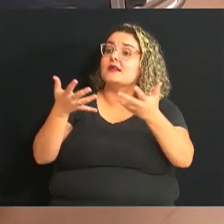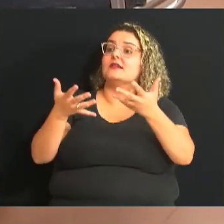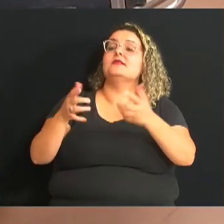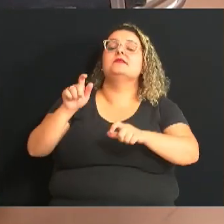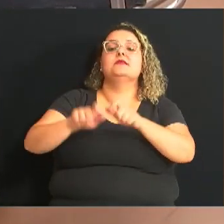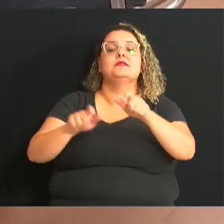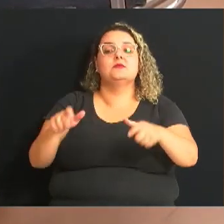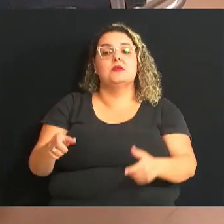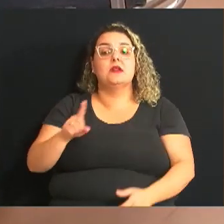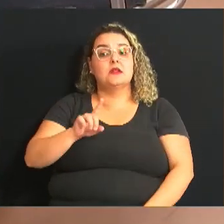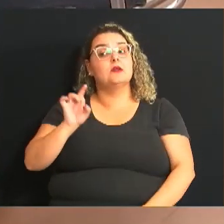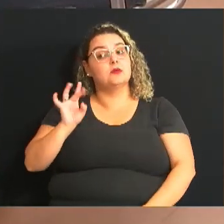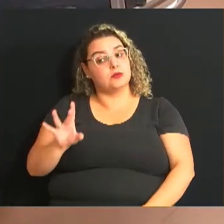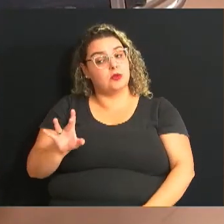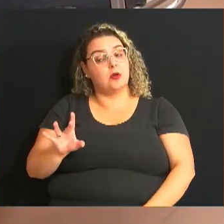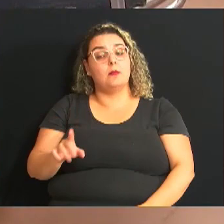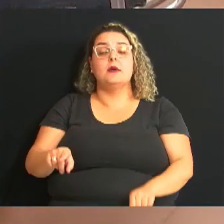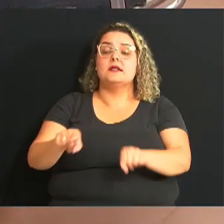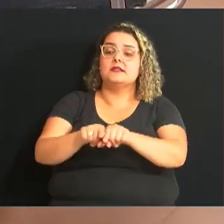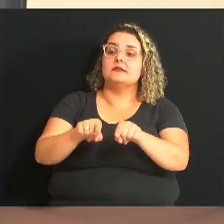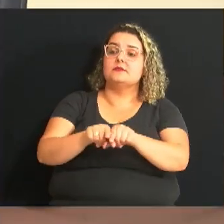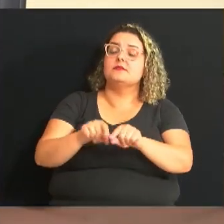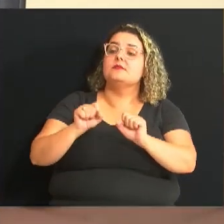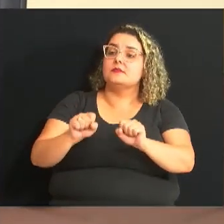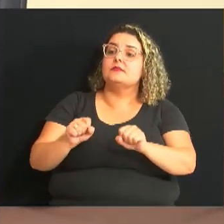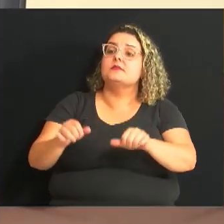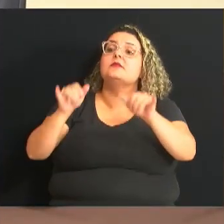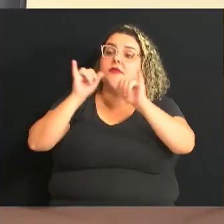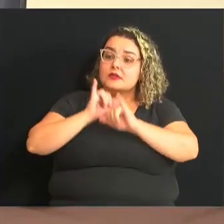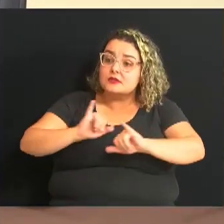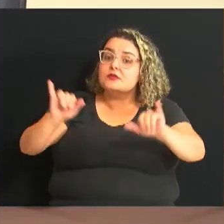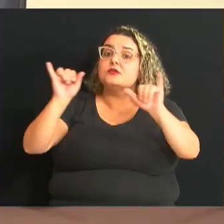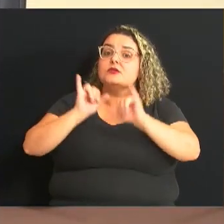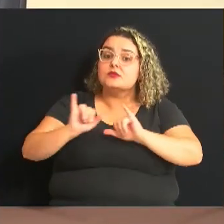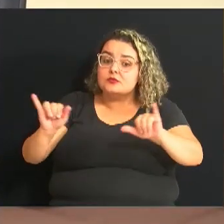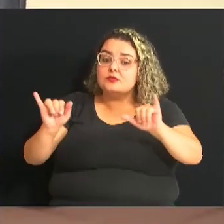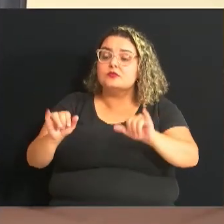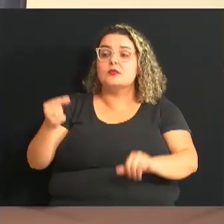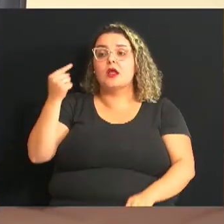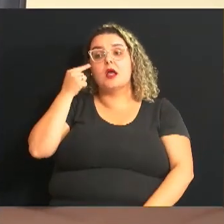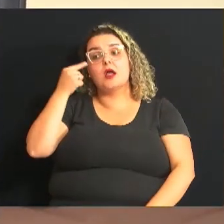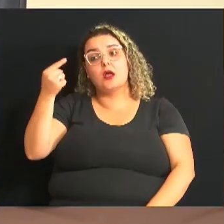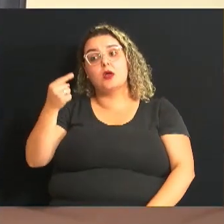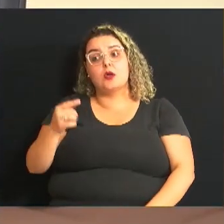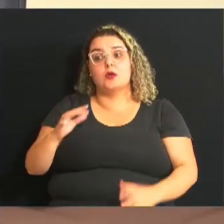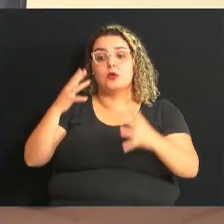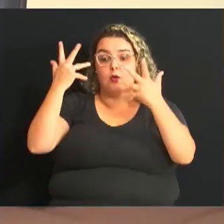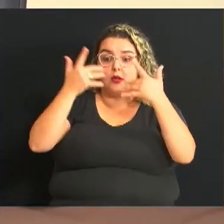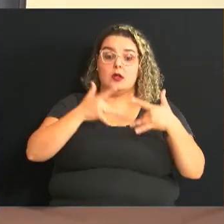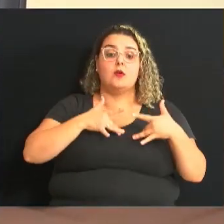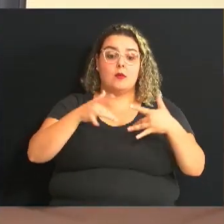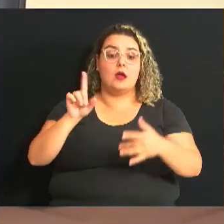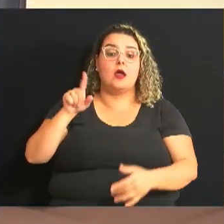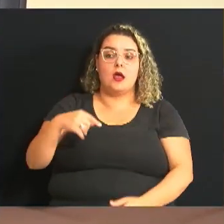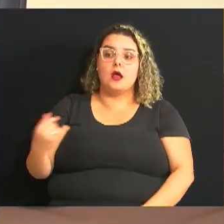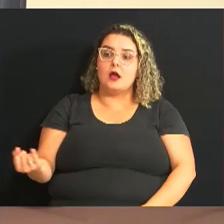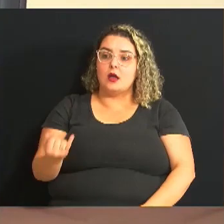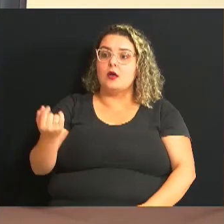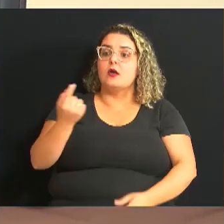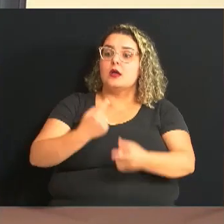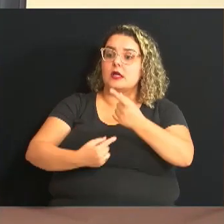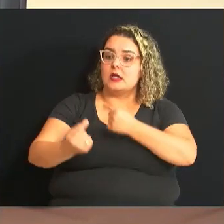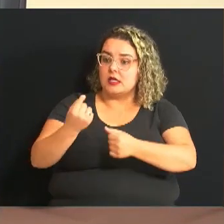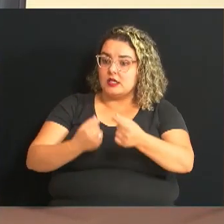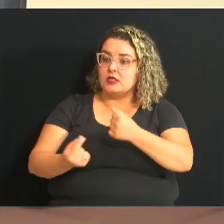pessoas, não só elas, mas para que elas também propaguem essa ideia de que o Leão Solidário é importante, que esse dinheiro,